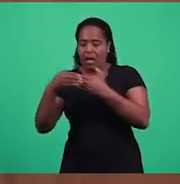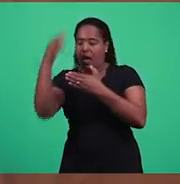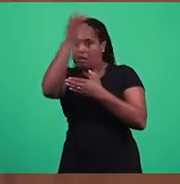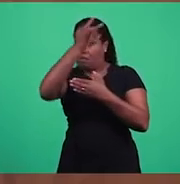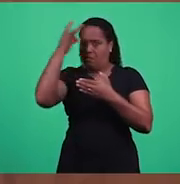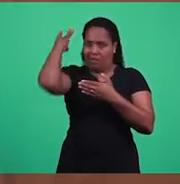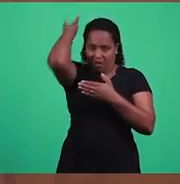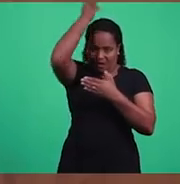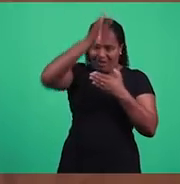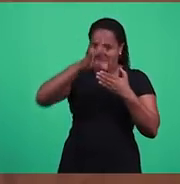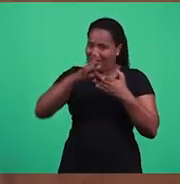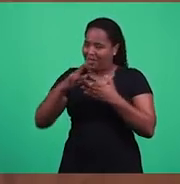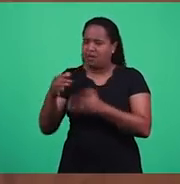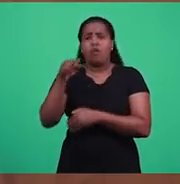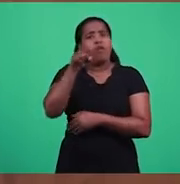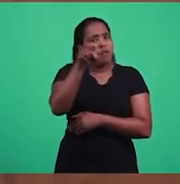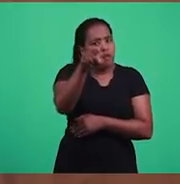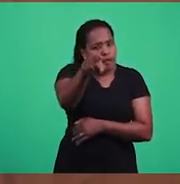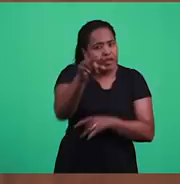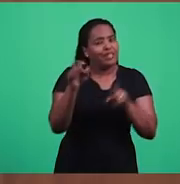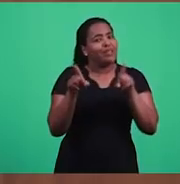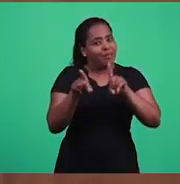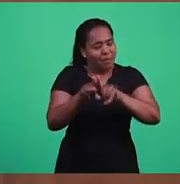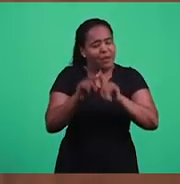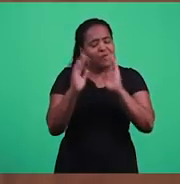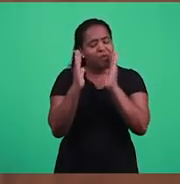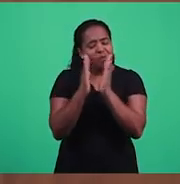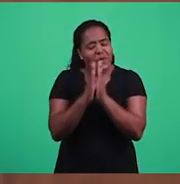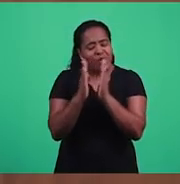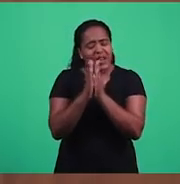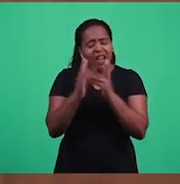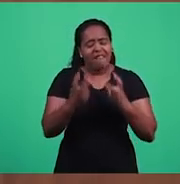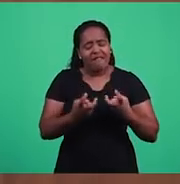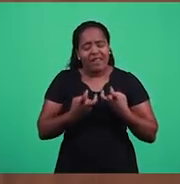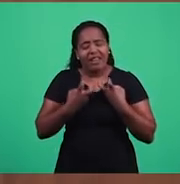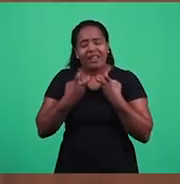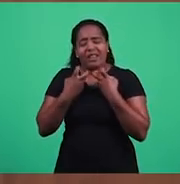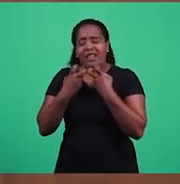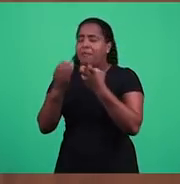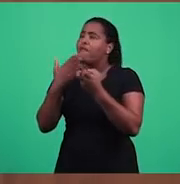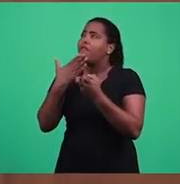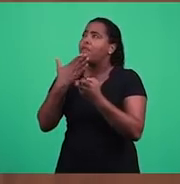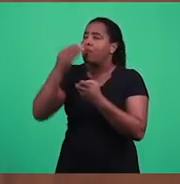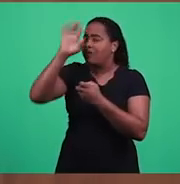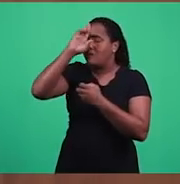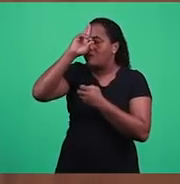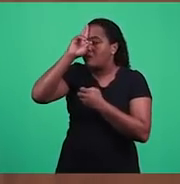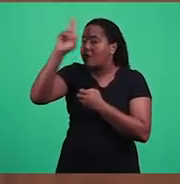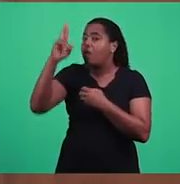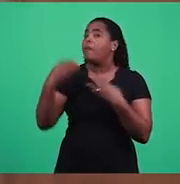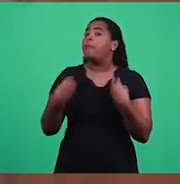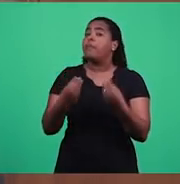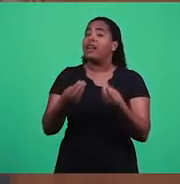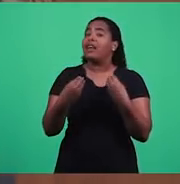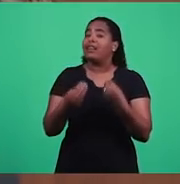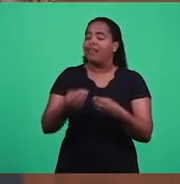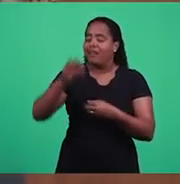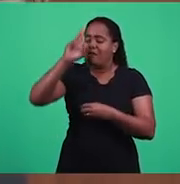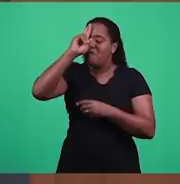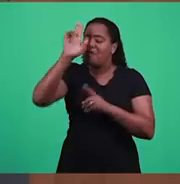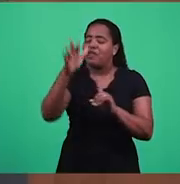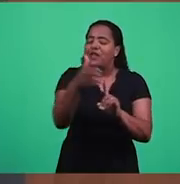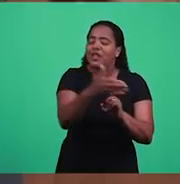também. Você vai estar orando, vai estar clamando, vai estar buscando ao Senhor, para o Senhor dar todo